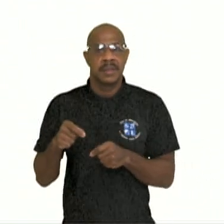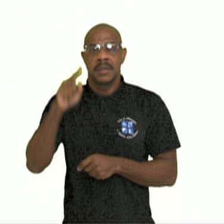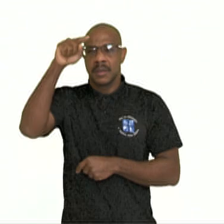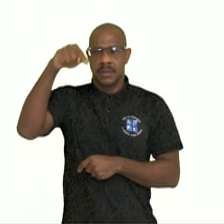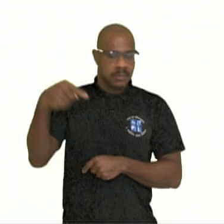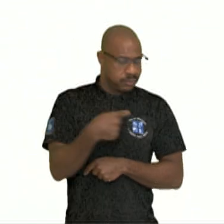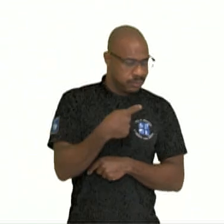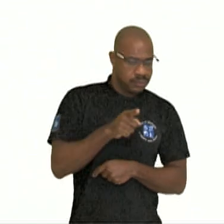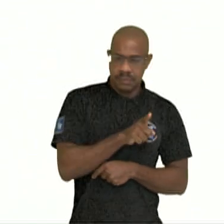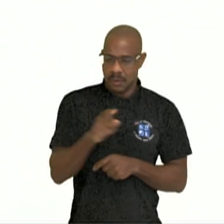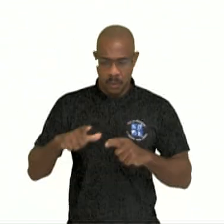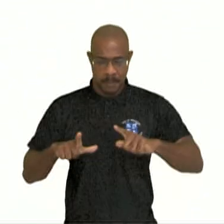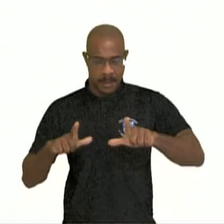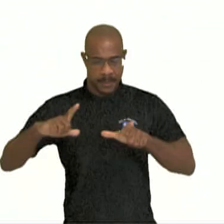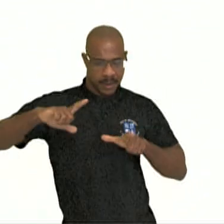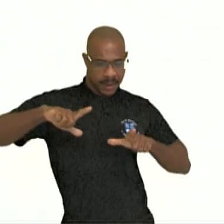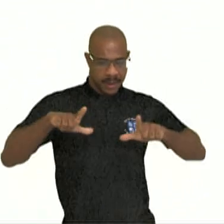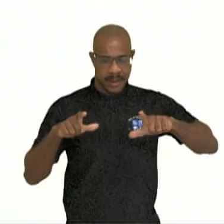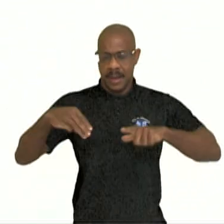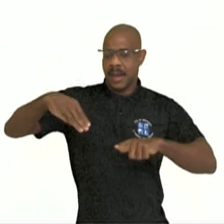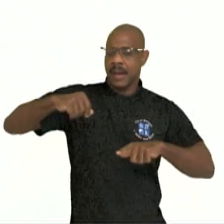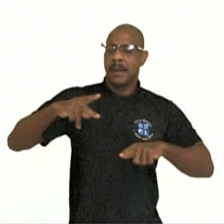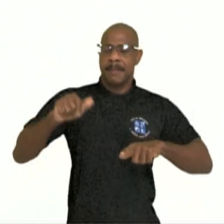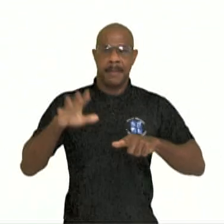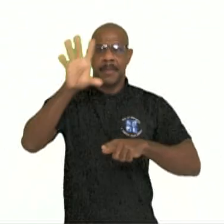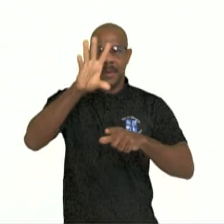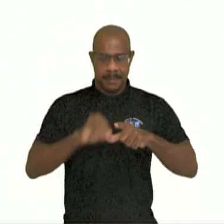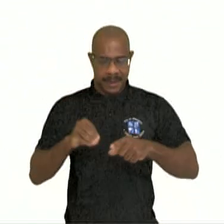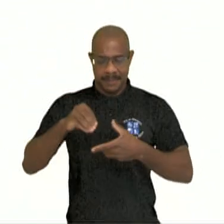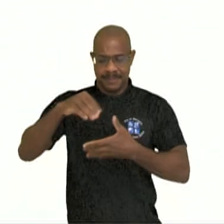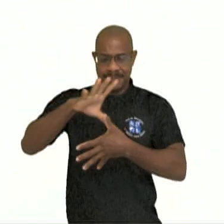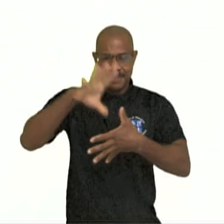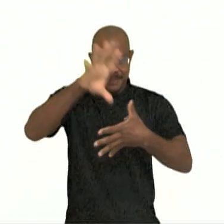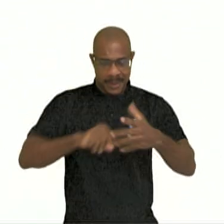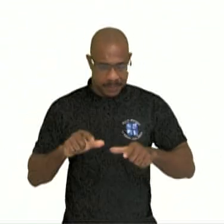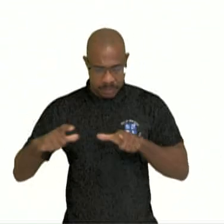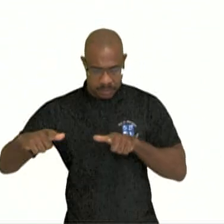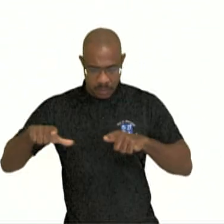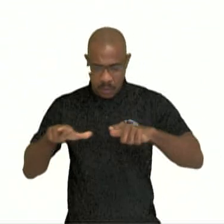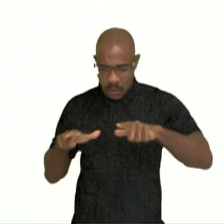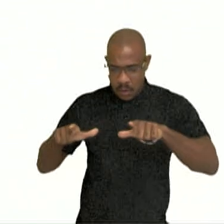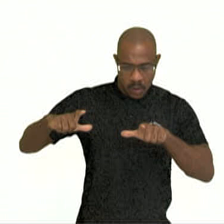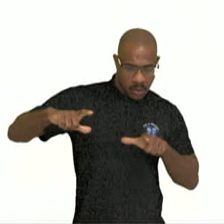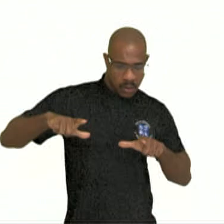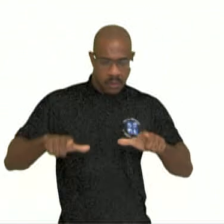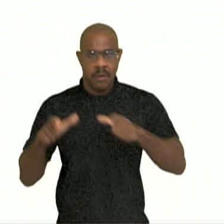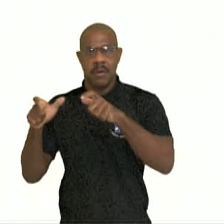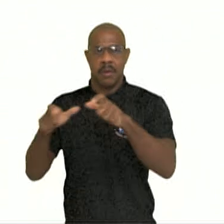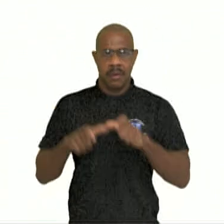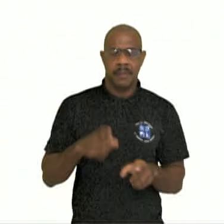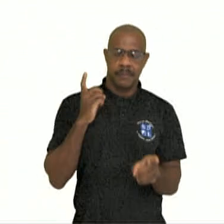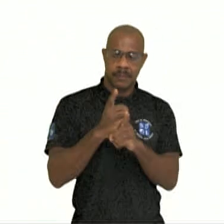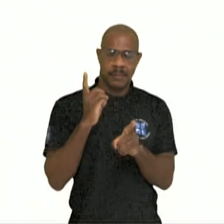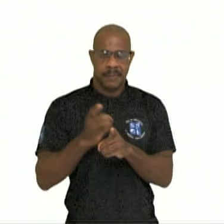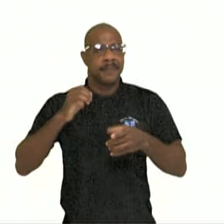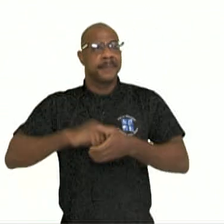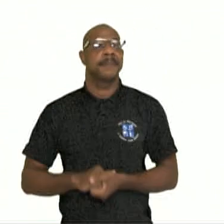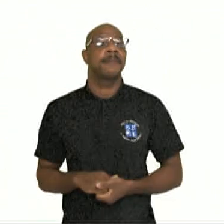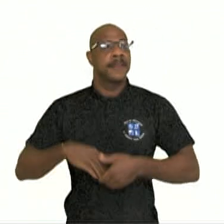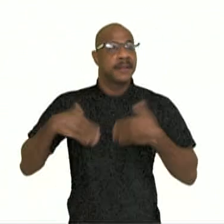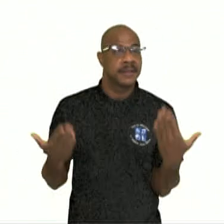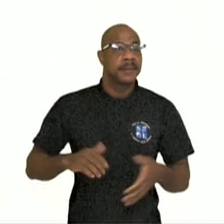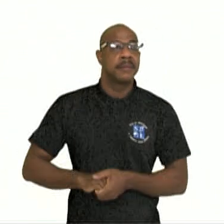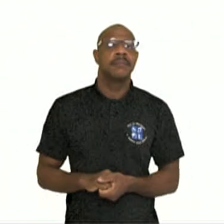direcionar o seu mapa de acordo com a direção dos pontos cardeais no local aonde você está. E agora,